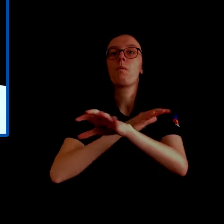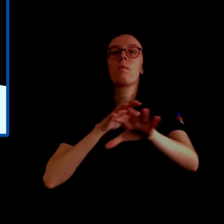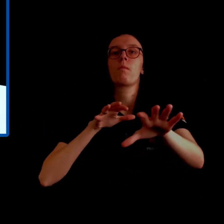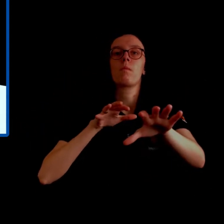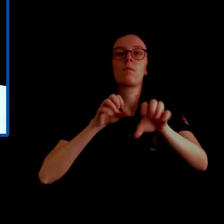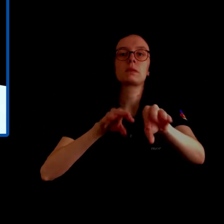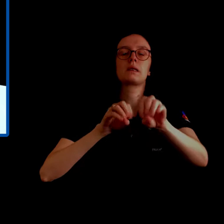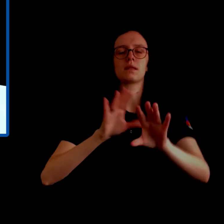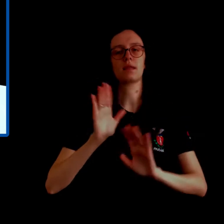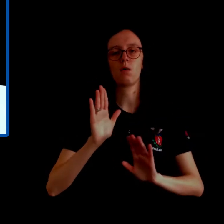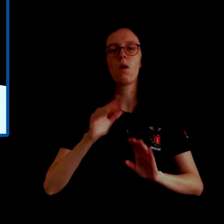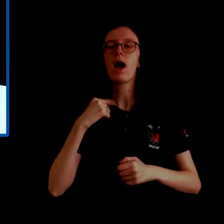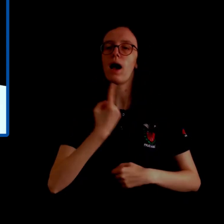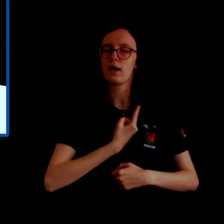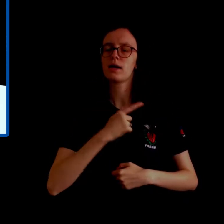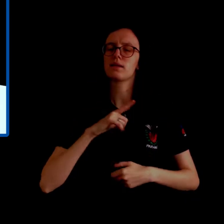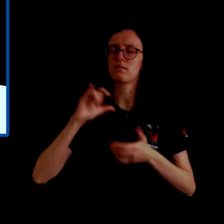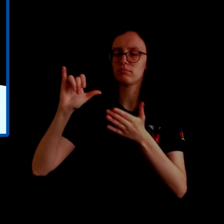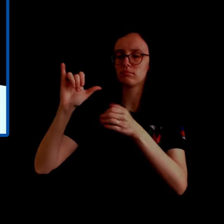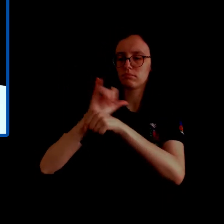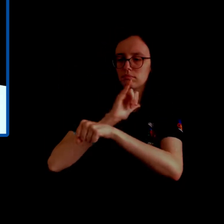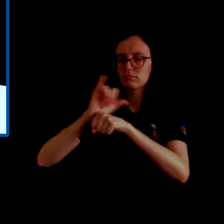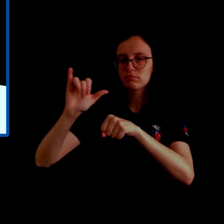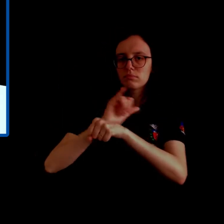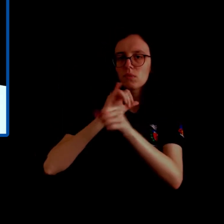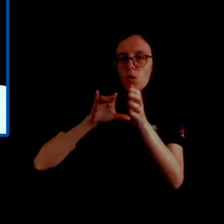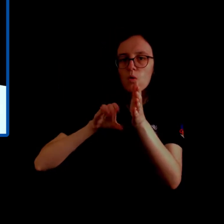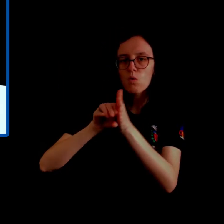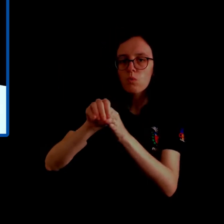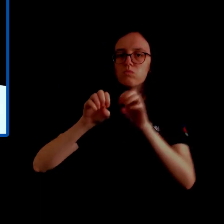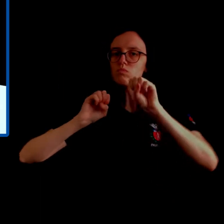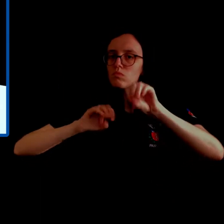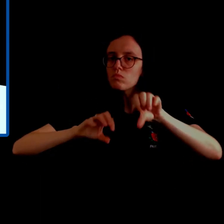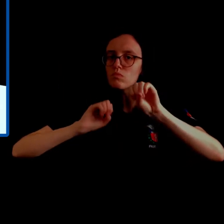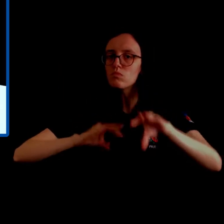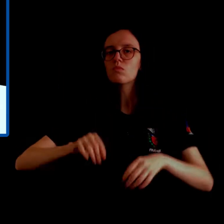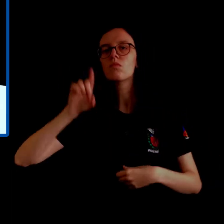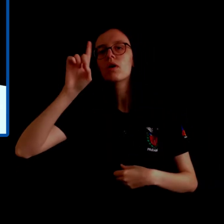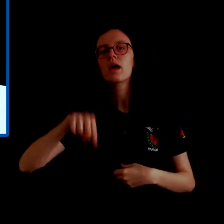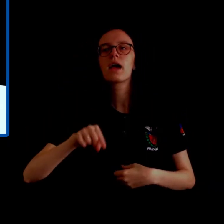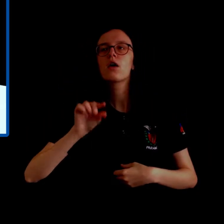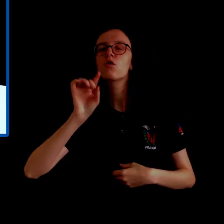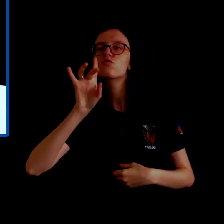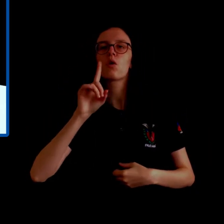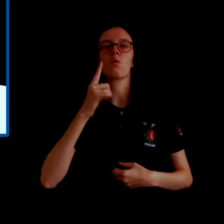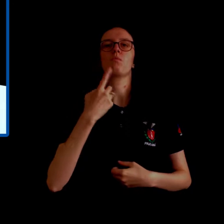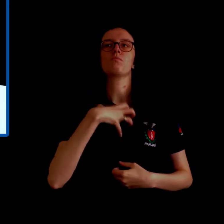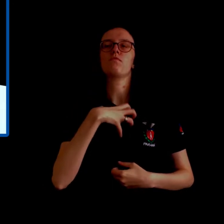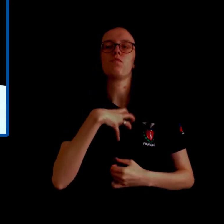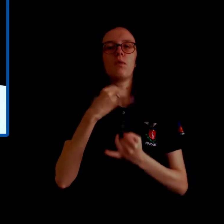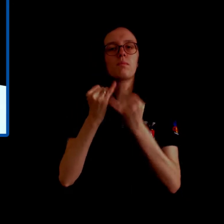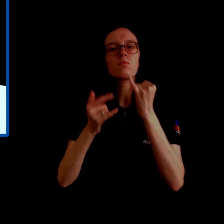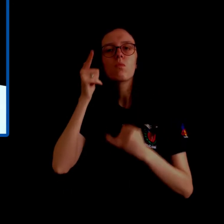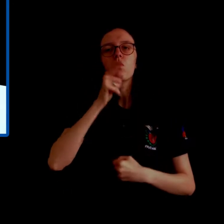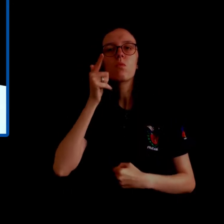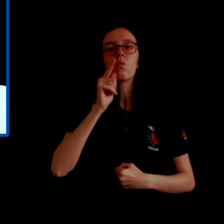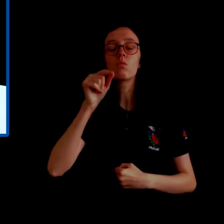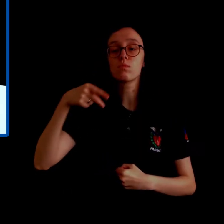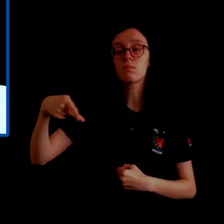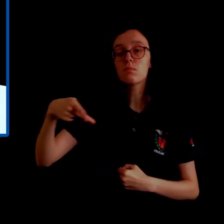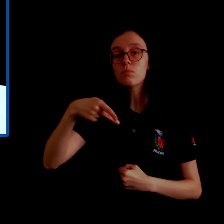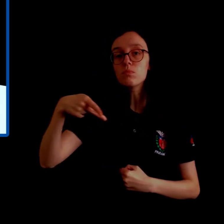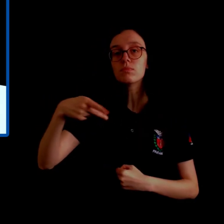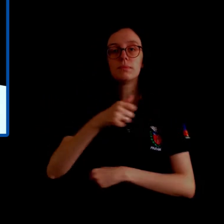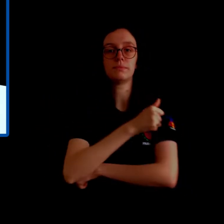gente trabalhar com a ferramenta Google, isso é um paliativo, isso é uma forma de fazer com que o professor, com que